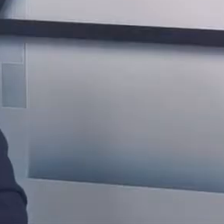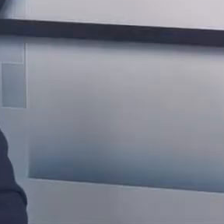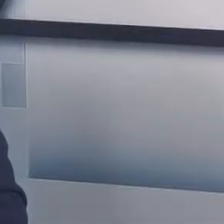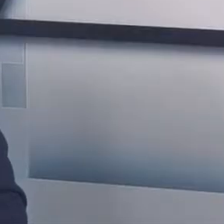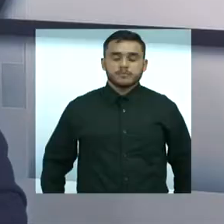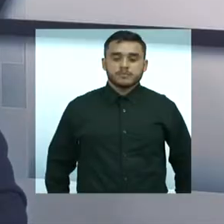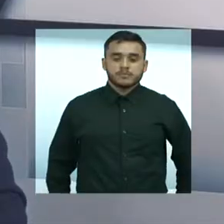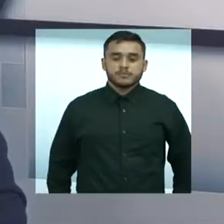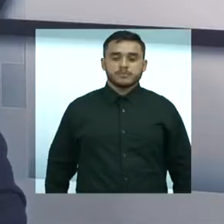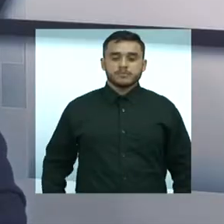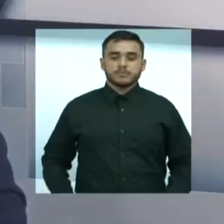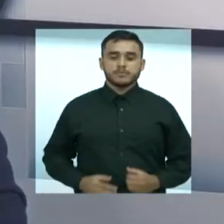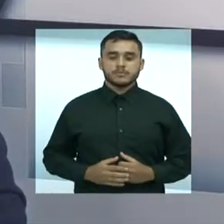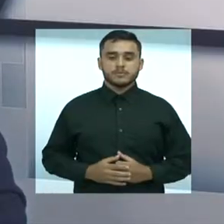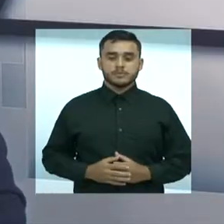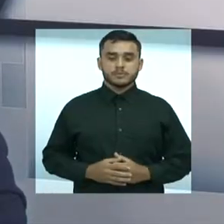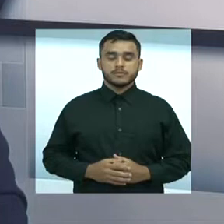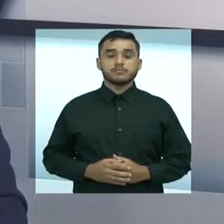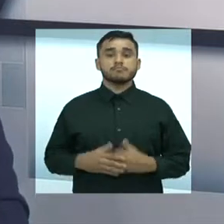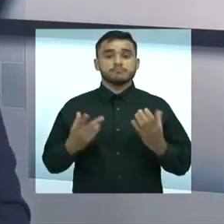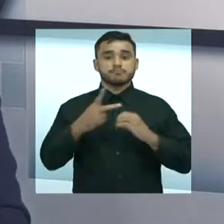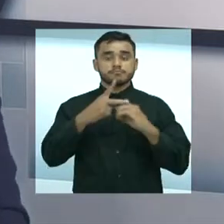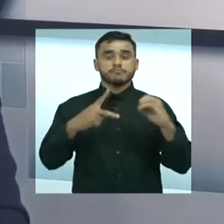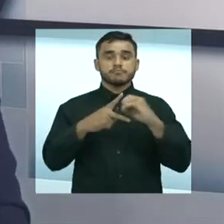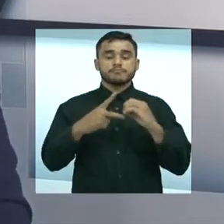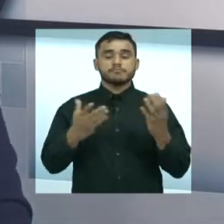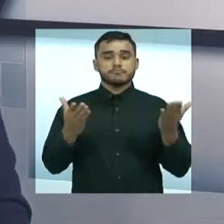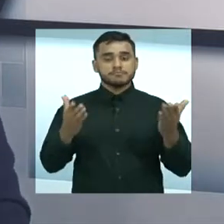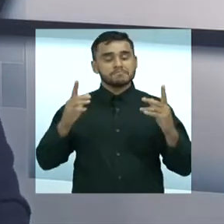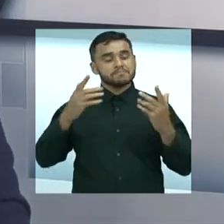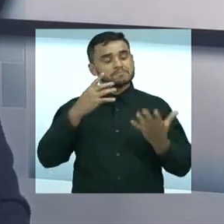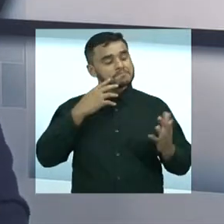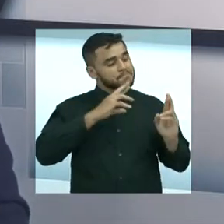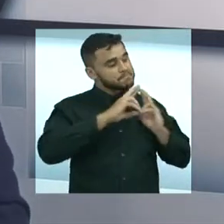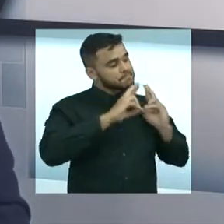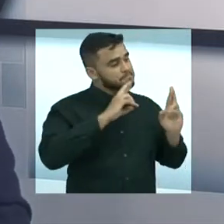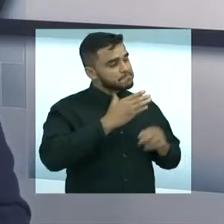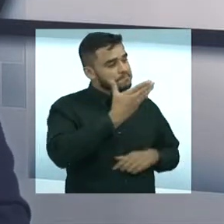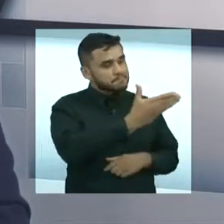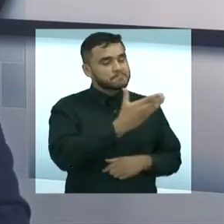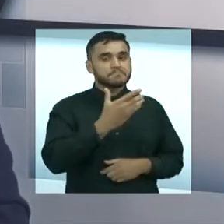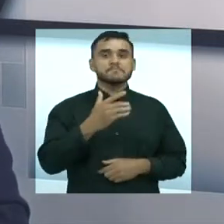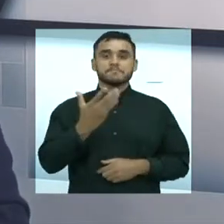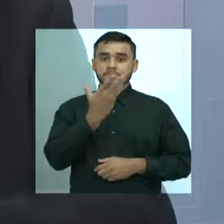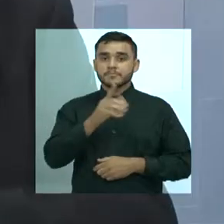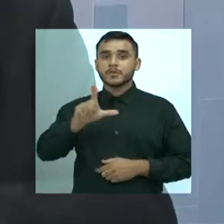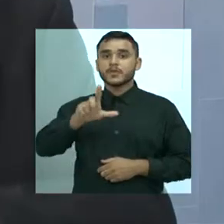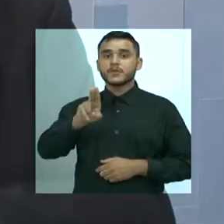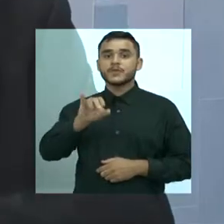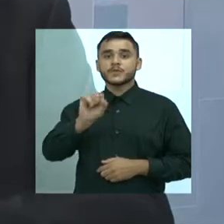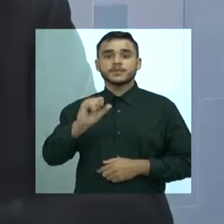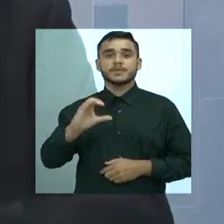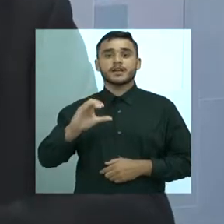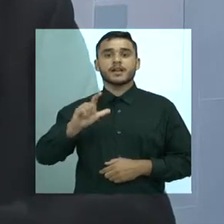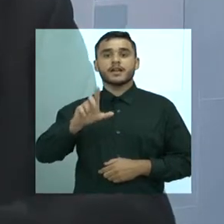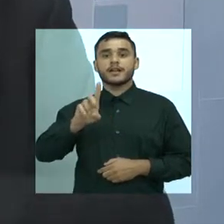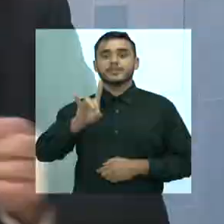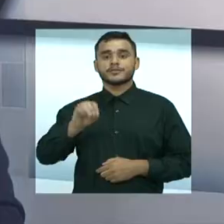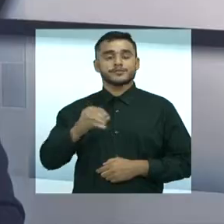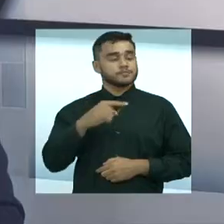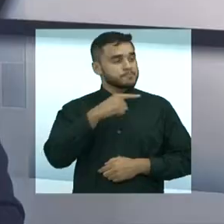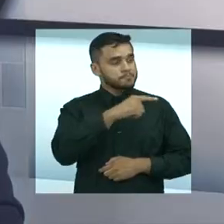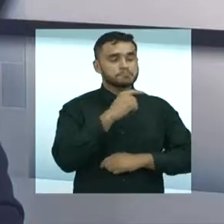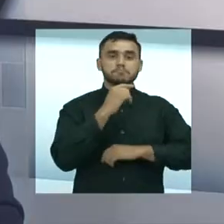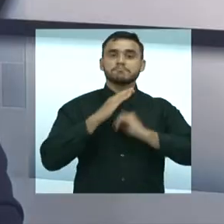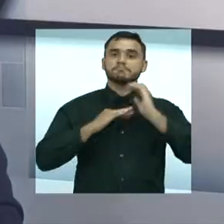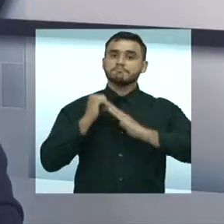Estamos de volta com o programa Pela Ordem, conversando hoje em especial com o consultor político Luiz Cláudio Ferreira Barbosa sobre o